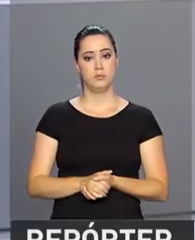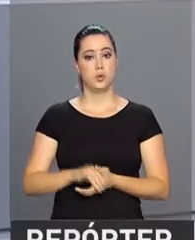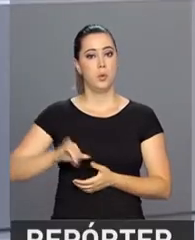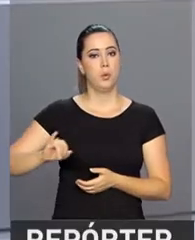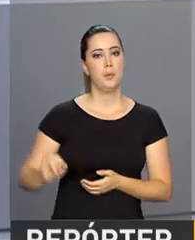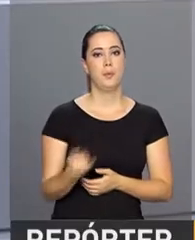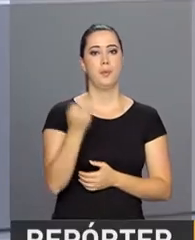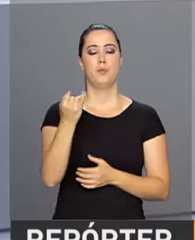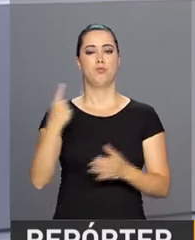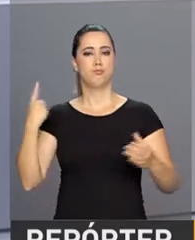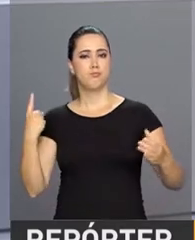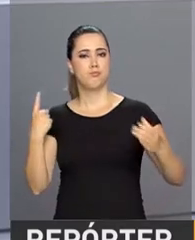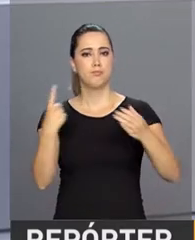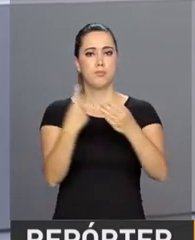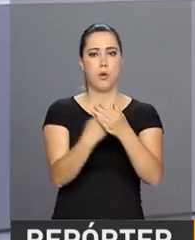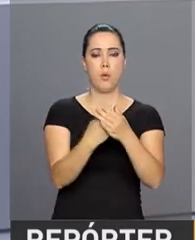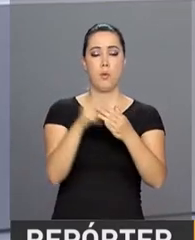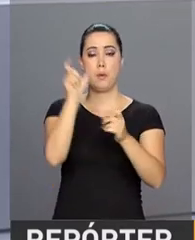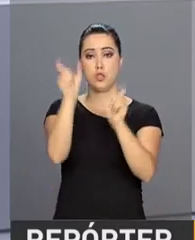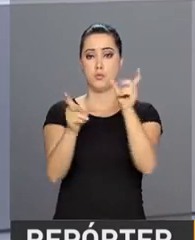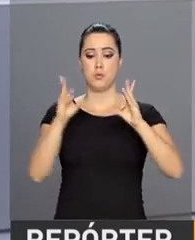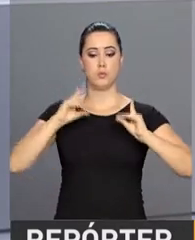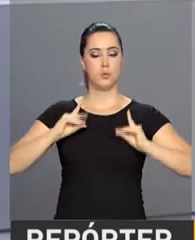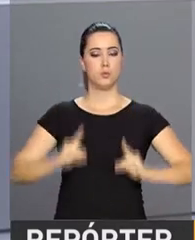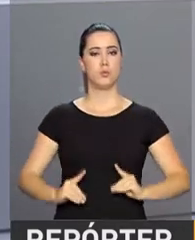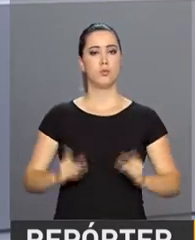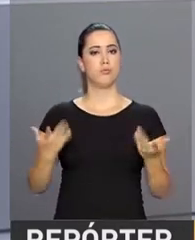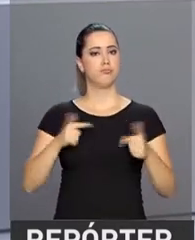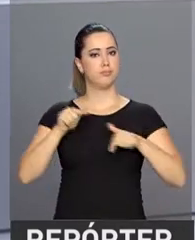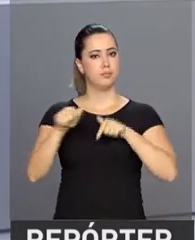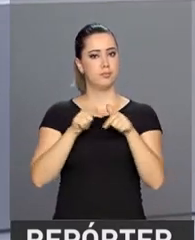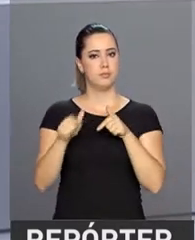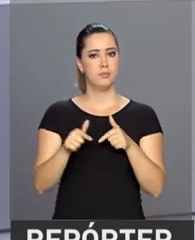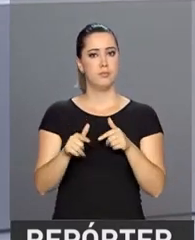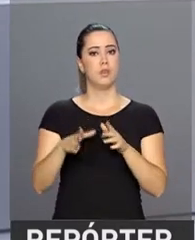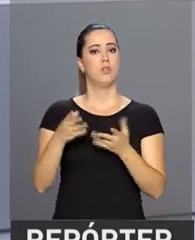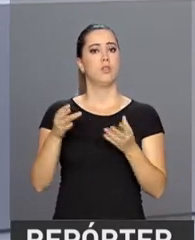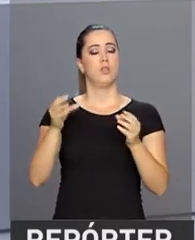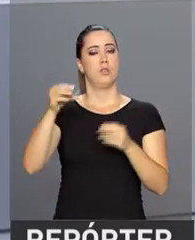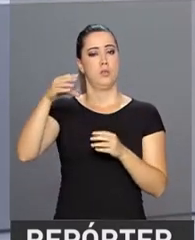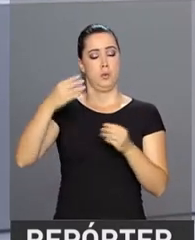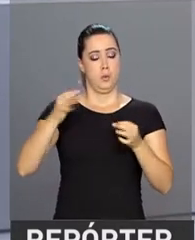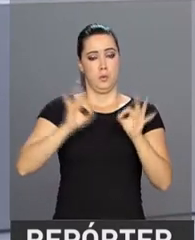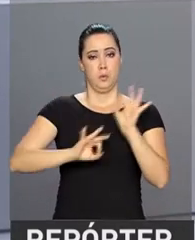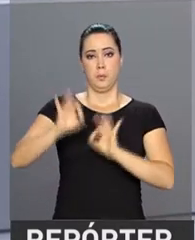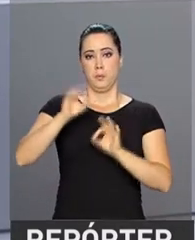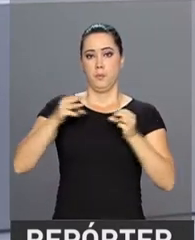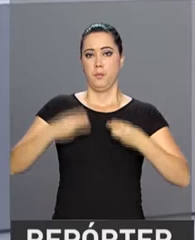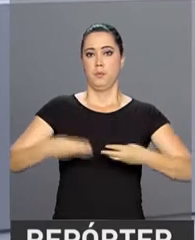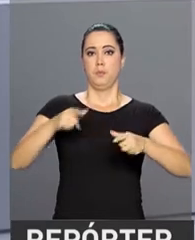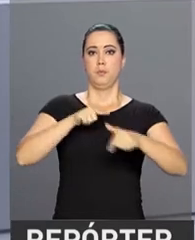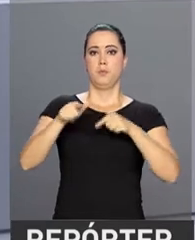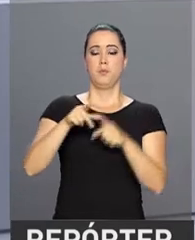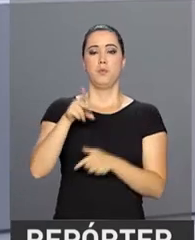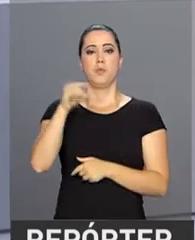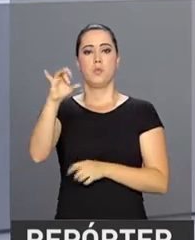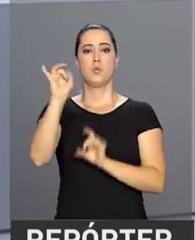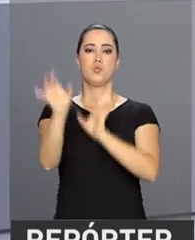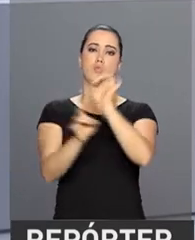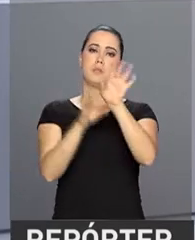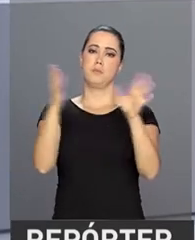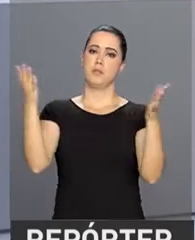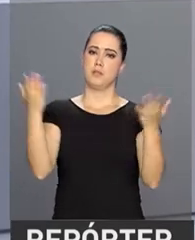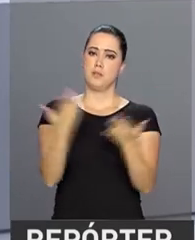Uma oportunidade de inserção de pessoas com deficiência no mercado de trabalho. Organizado pelo Ministério do Trabalho, o Dia D